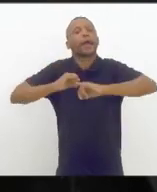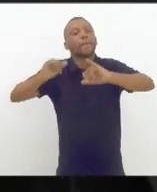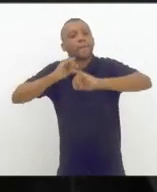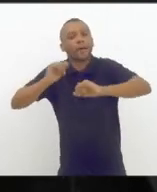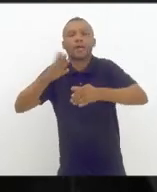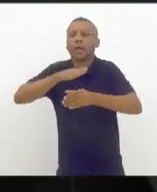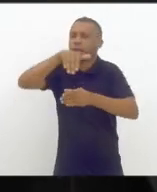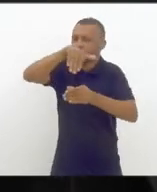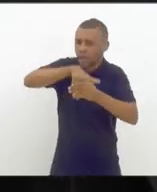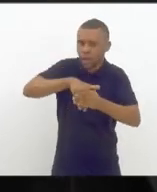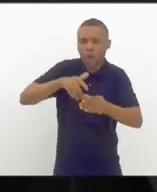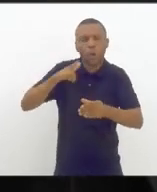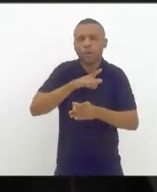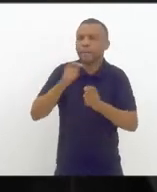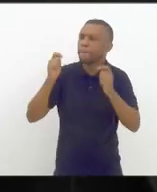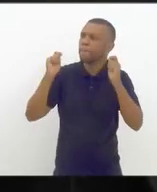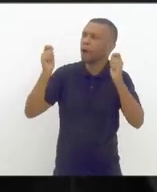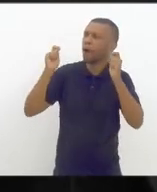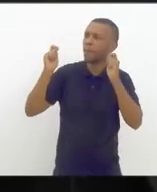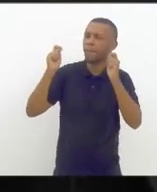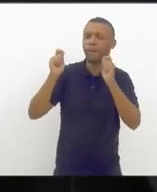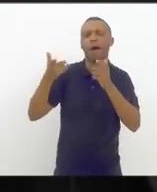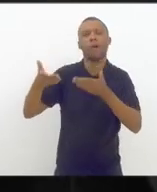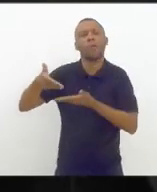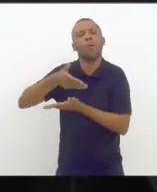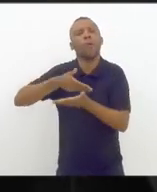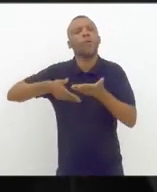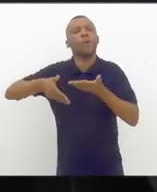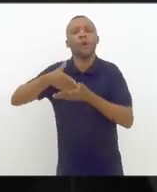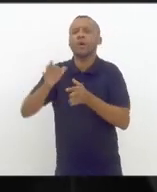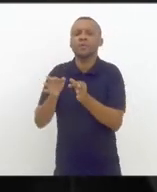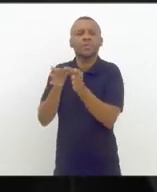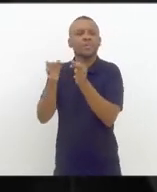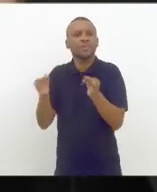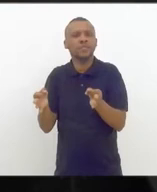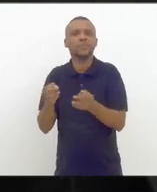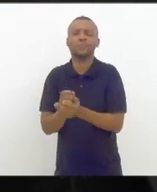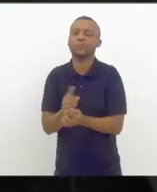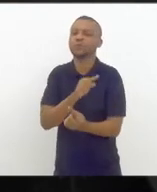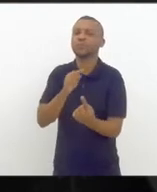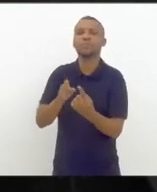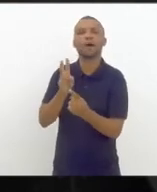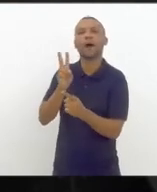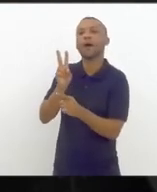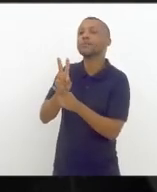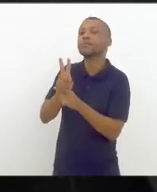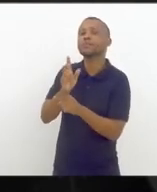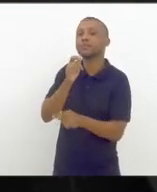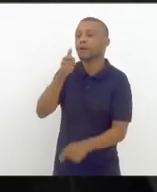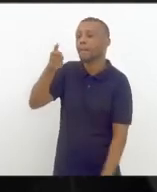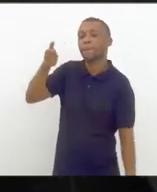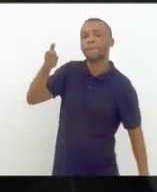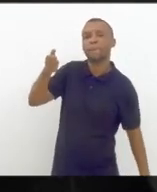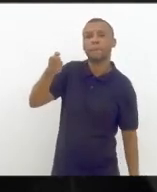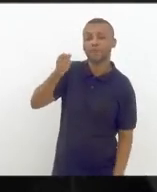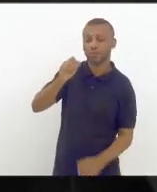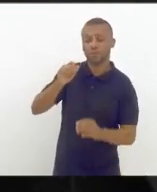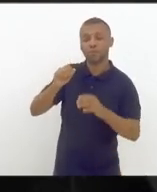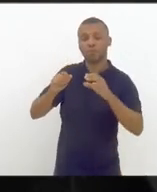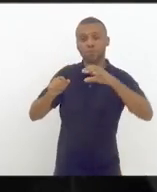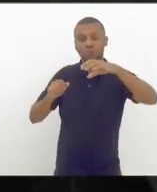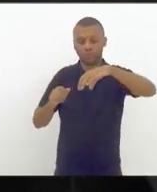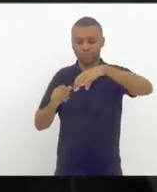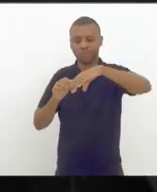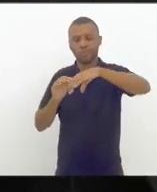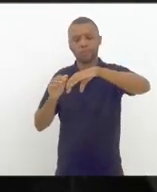da do ato singelo de digamos assim da Luz rosa no Mac no Museu